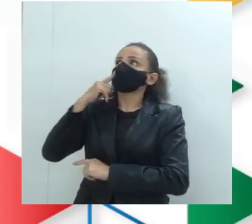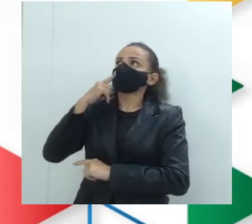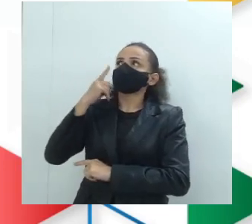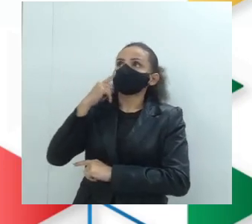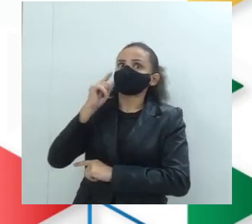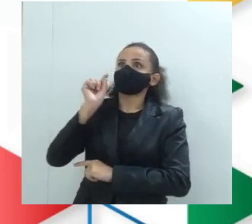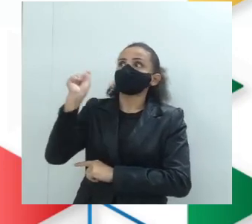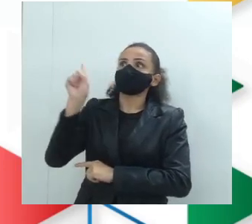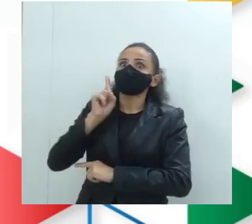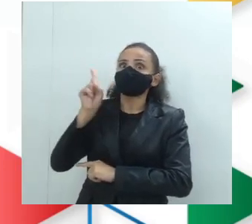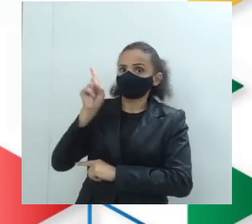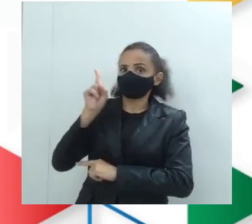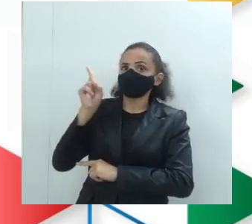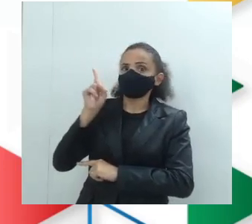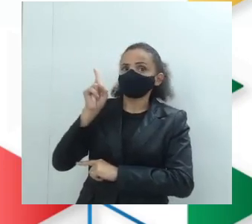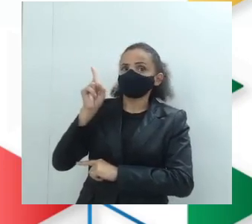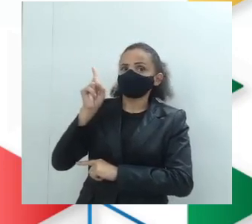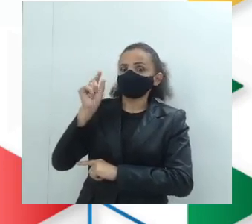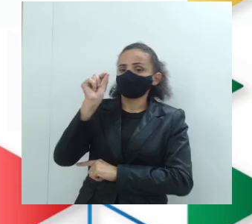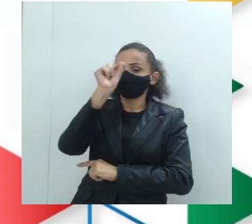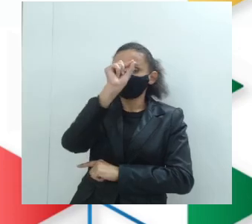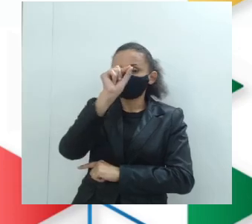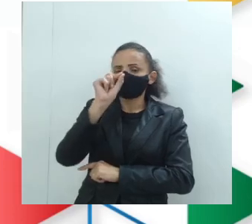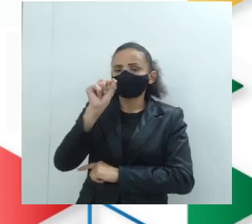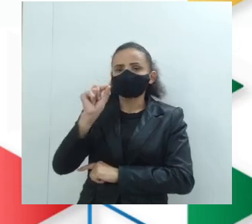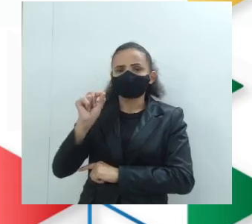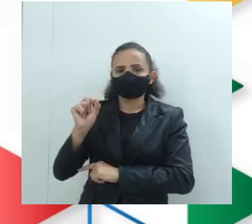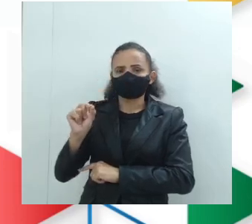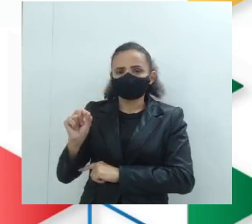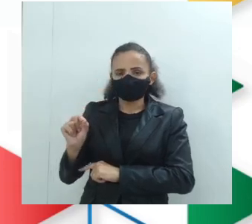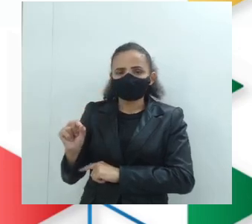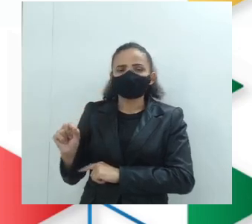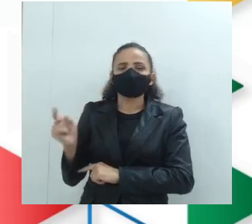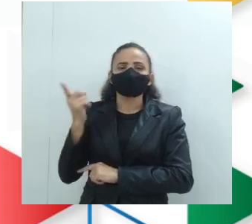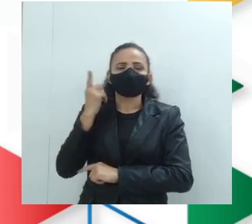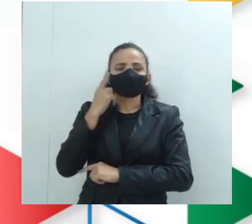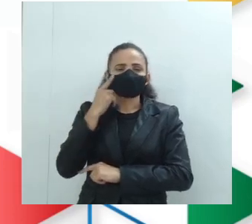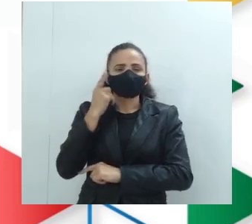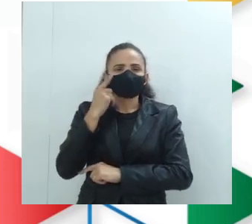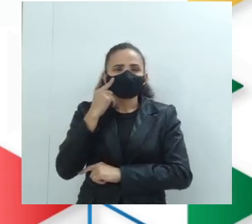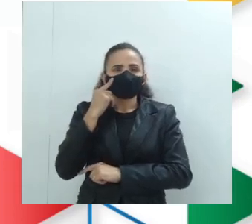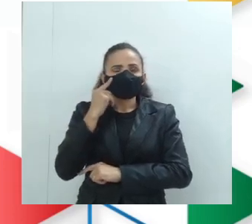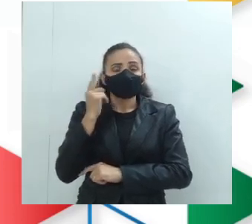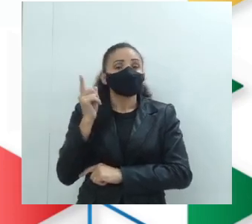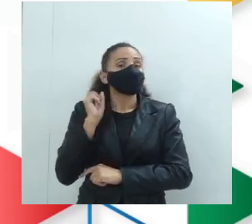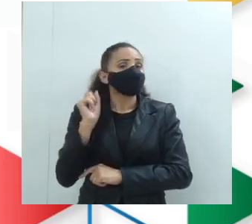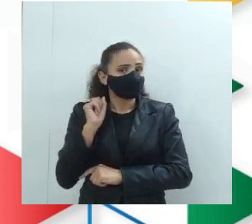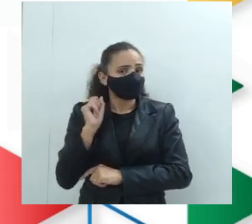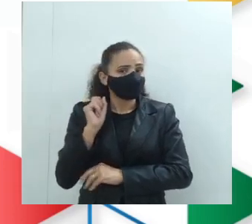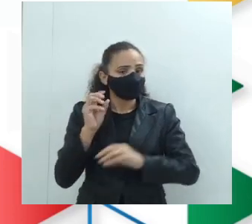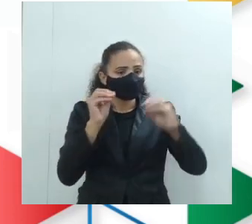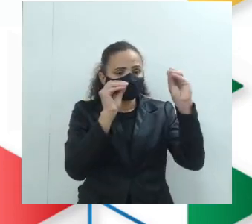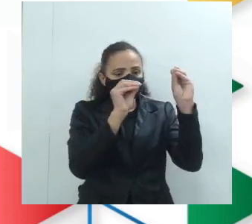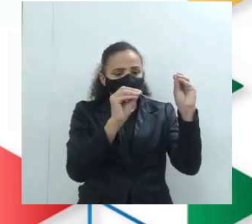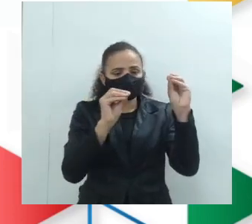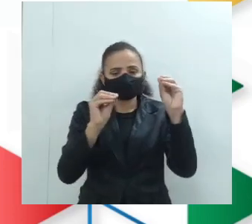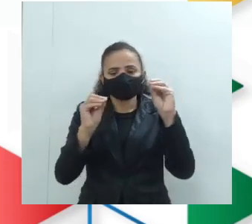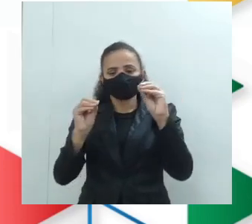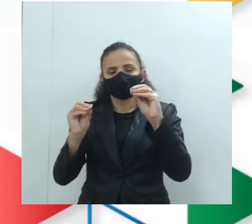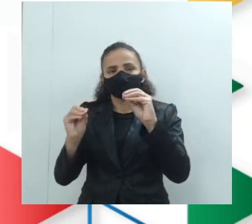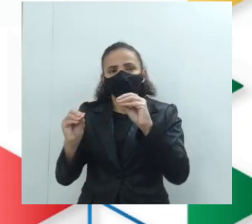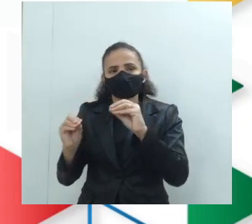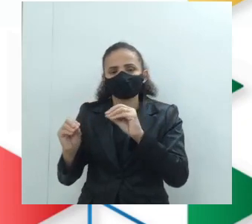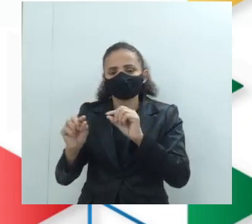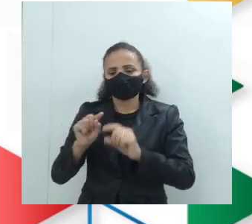fazer esse deslocamento pelo eixo passando pelo ponto 0, que é aquela imagem, e ela vai fazer